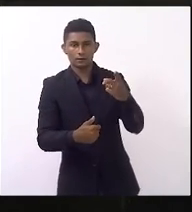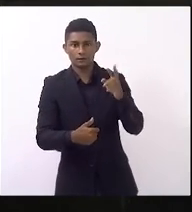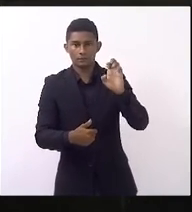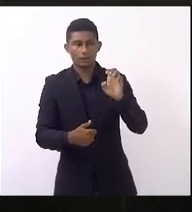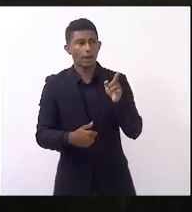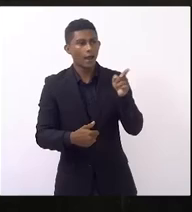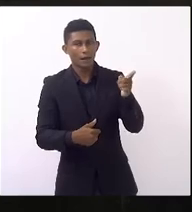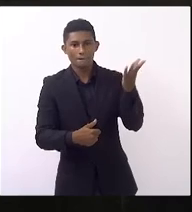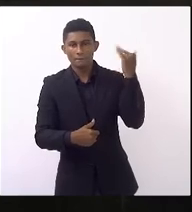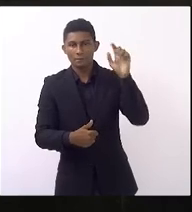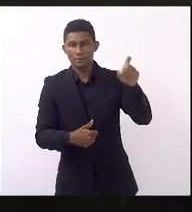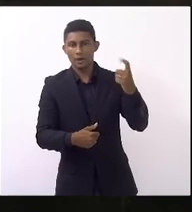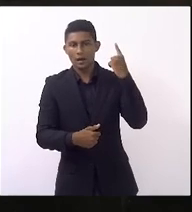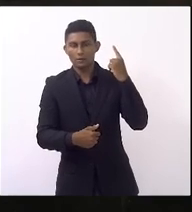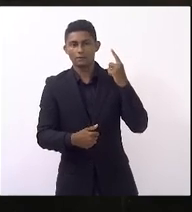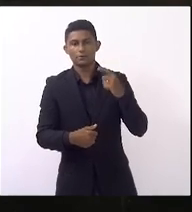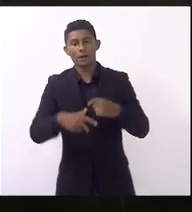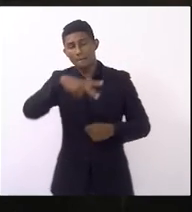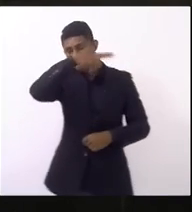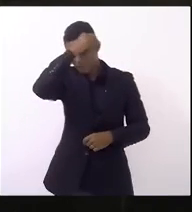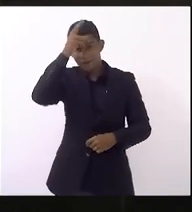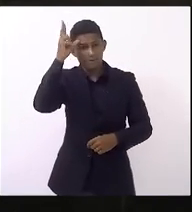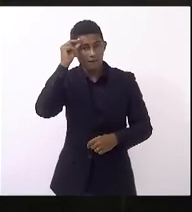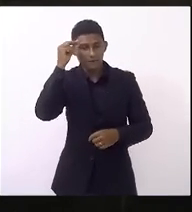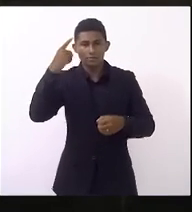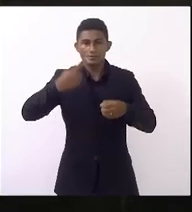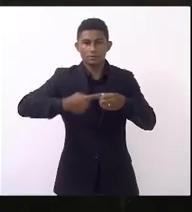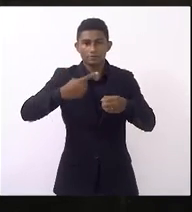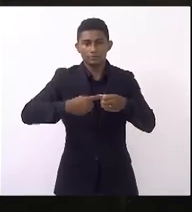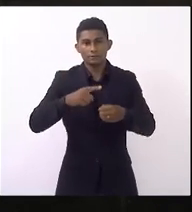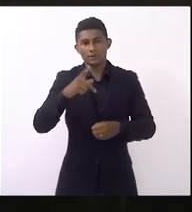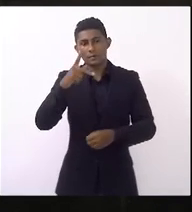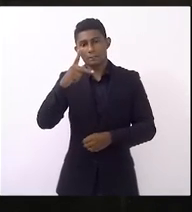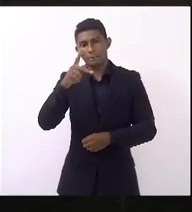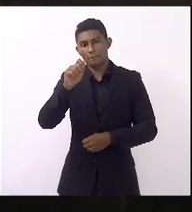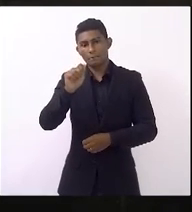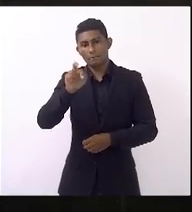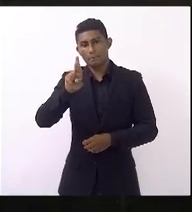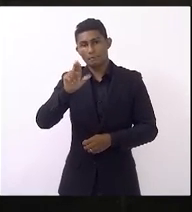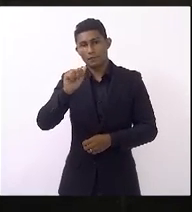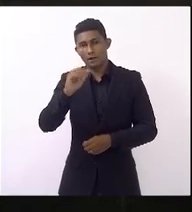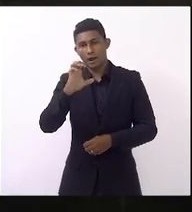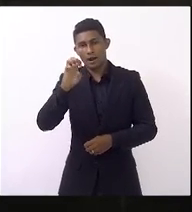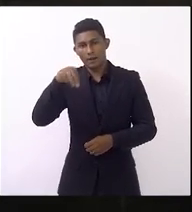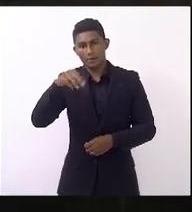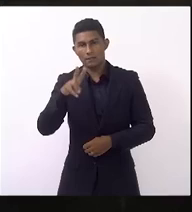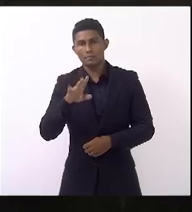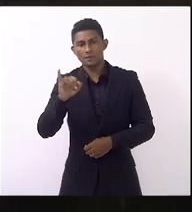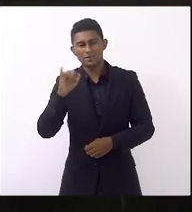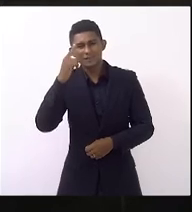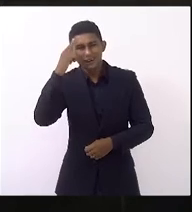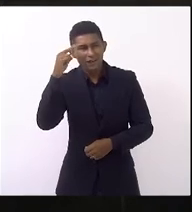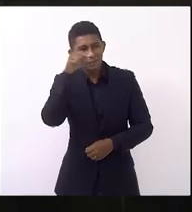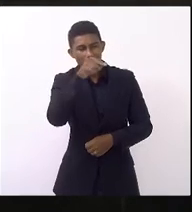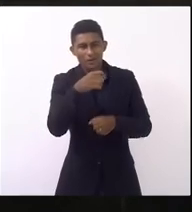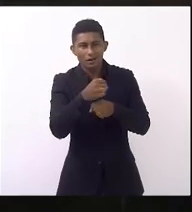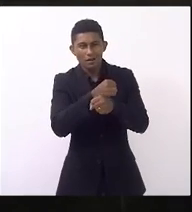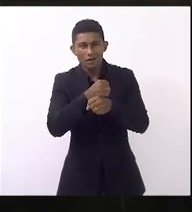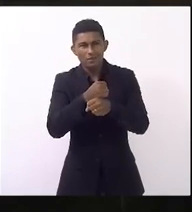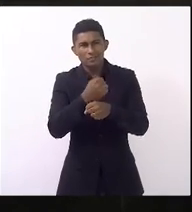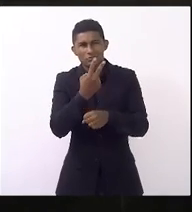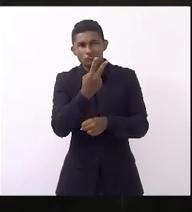Paracambi, foi, no início dos anos 2000, tomou uma atitude das pioneiras naquele momento para uma administração